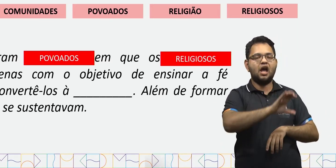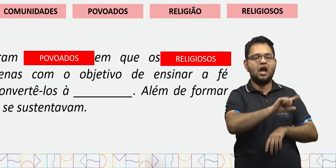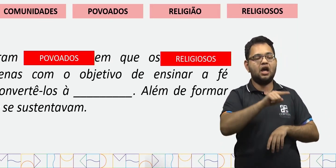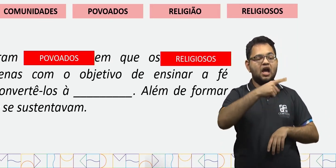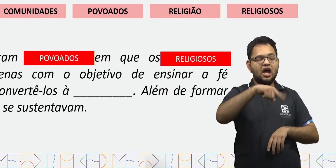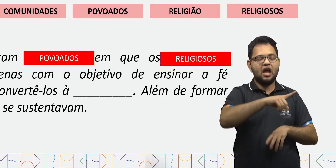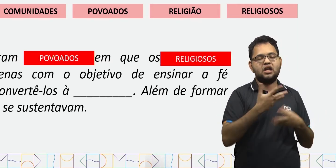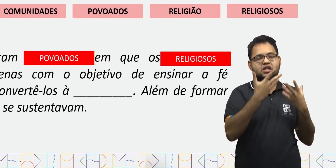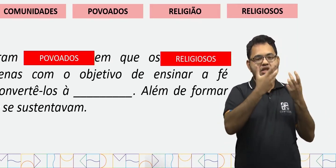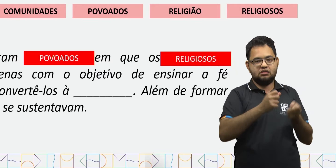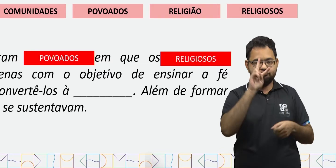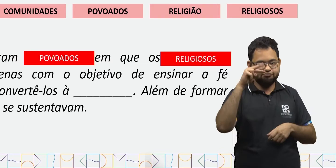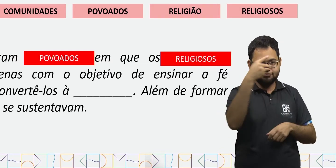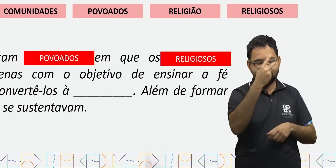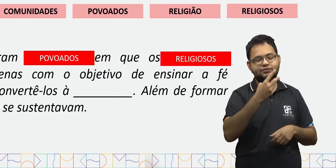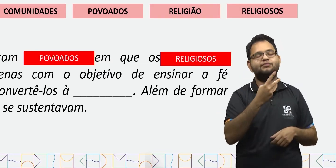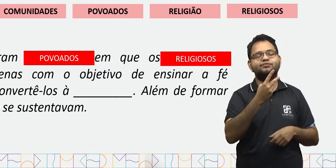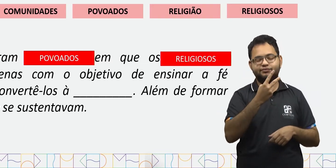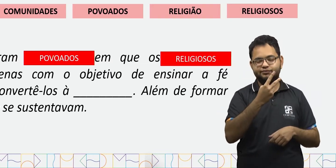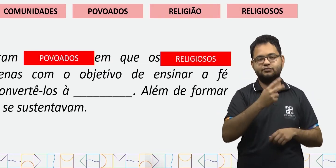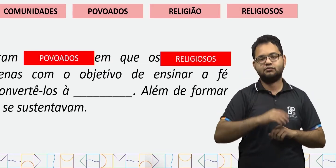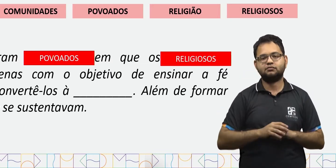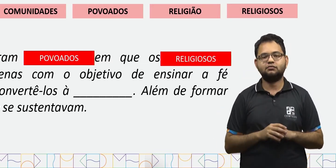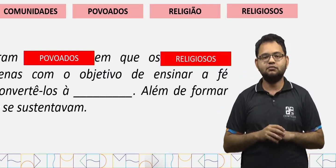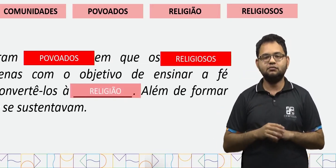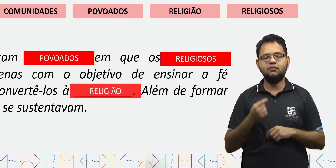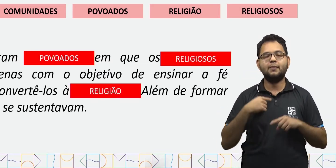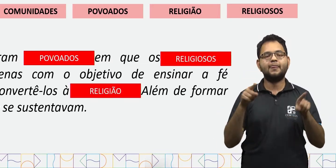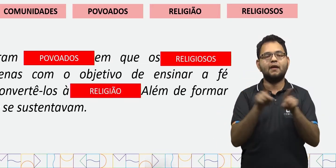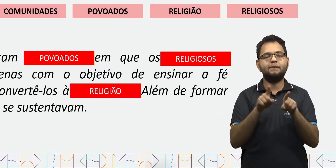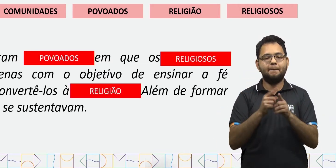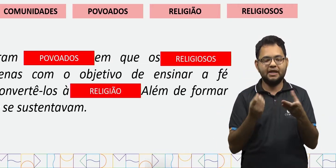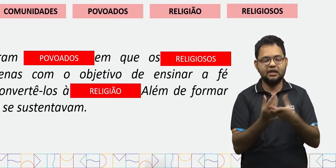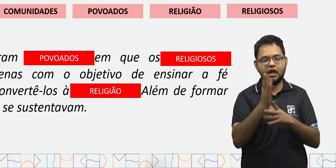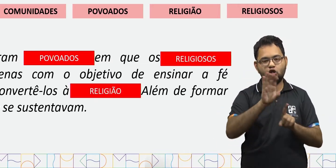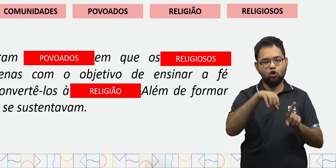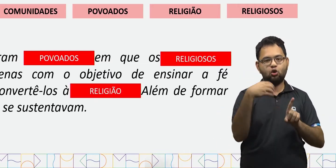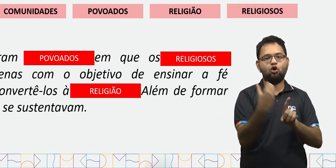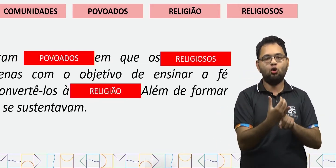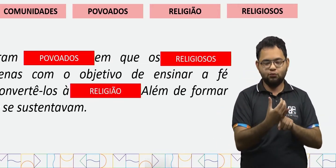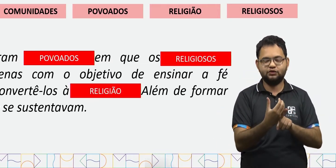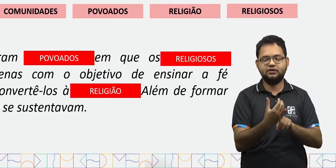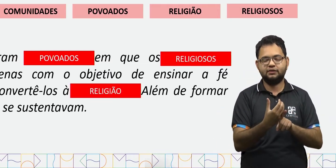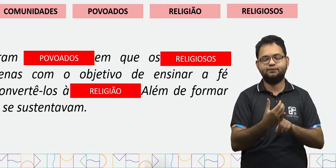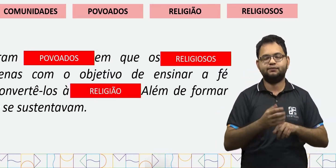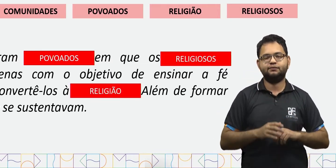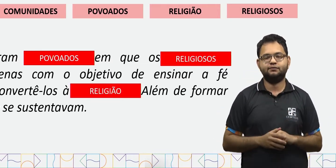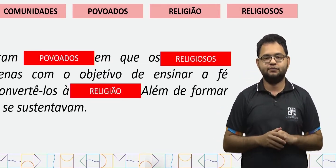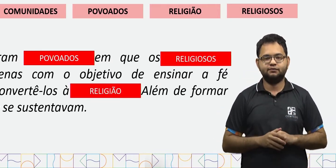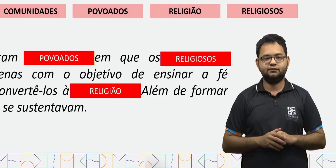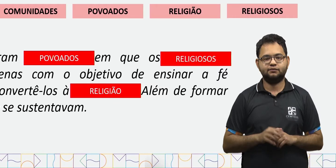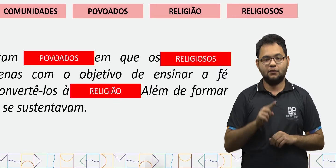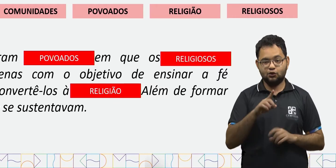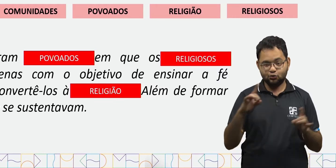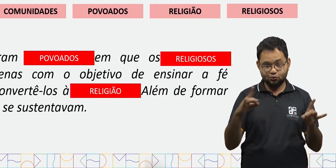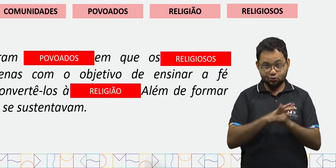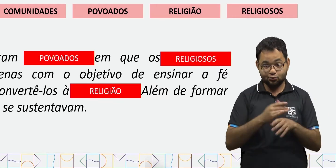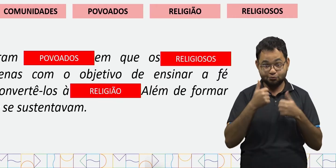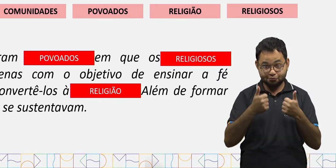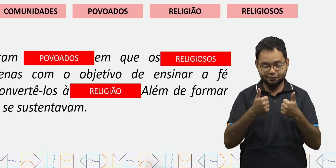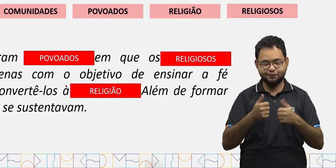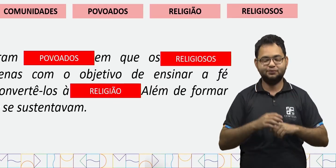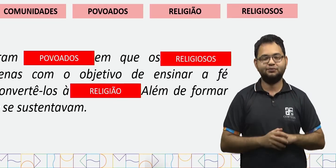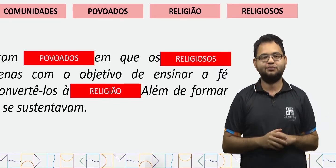ensinar a fé católica e convertê-los à religião, além de formar comunidades que